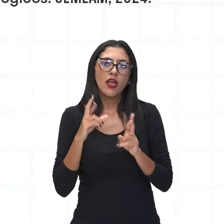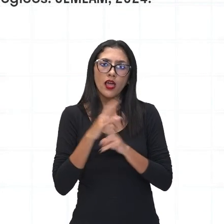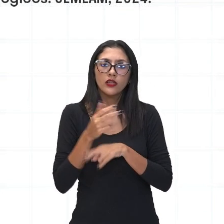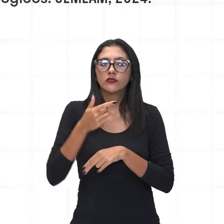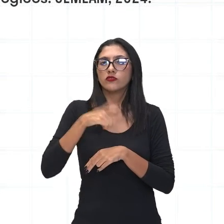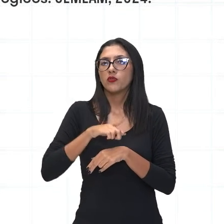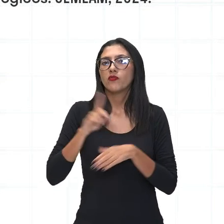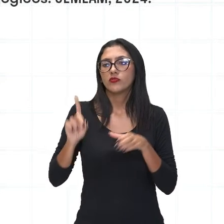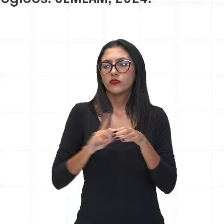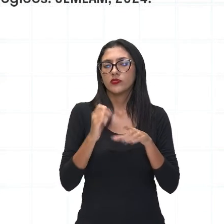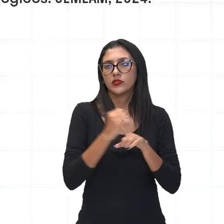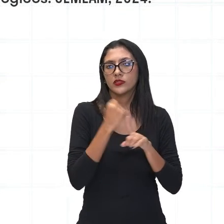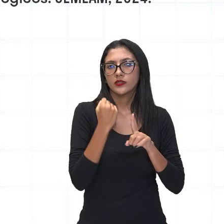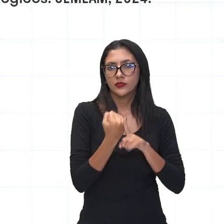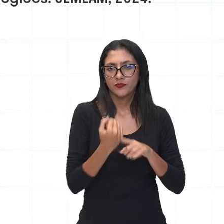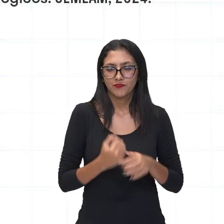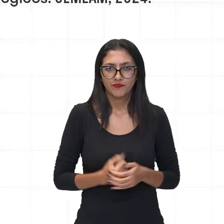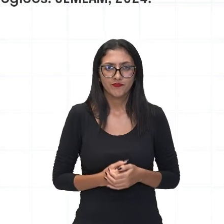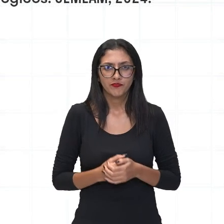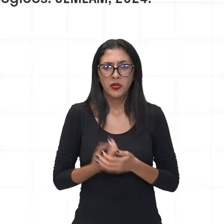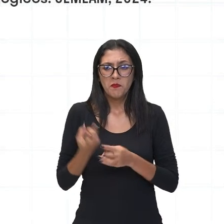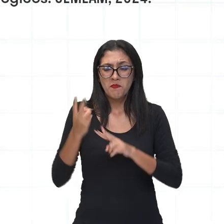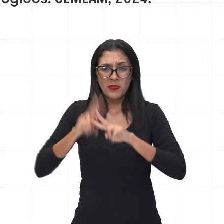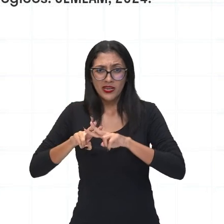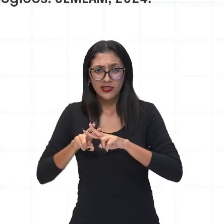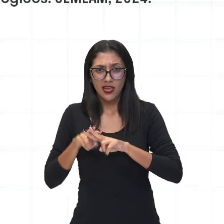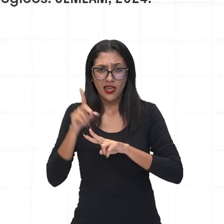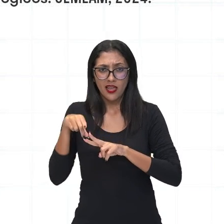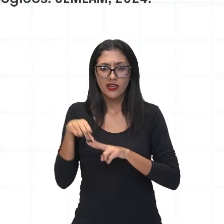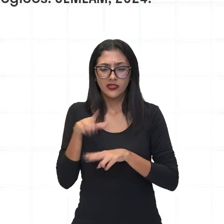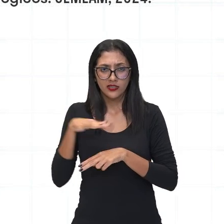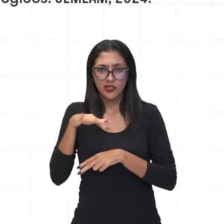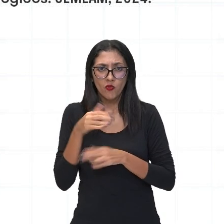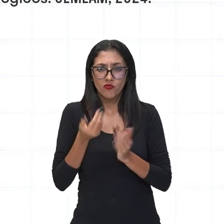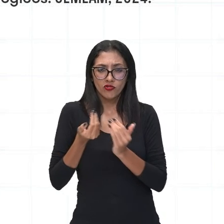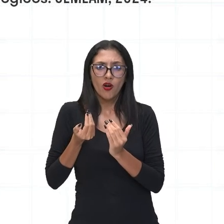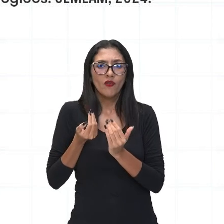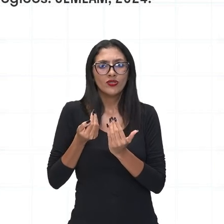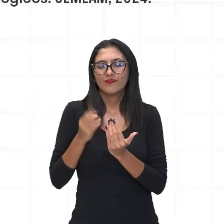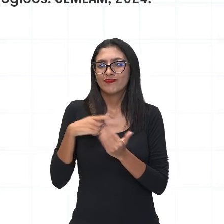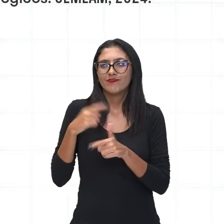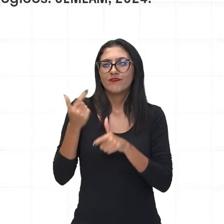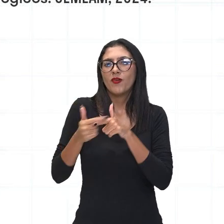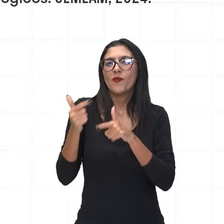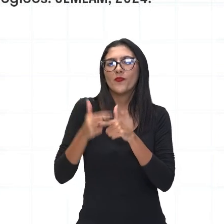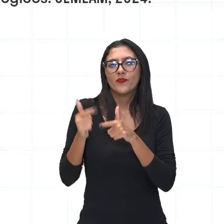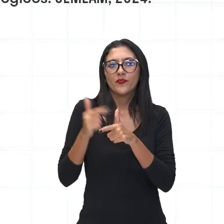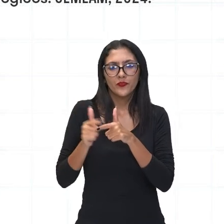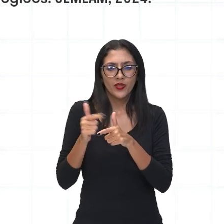Encarcerar adolescentes não é a solução, pois pode prejudicar